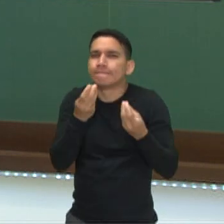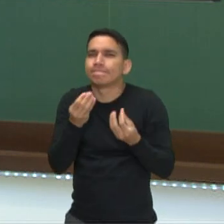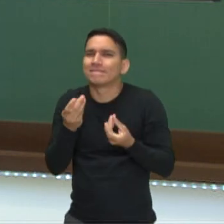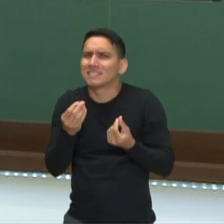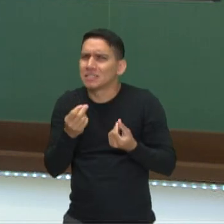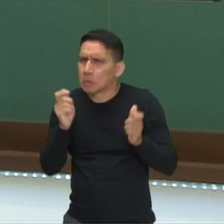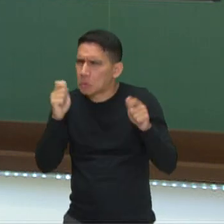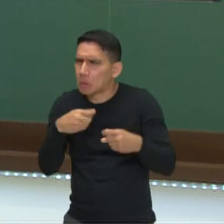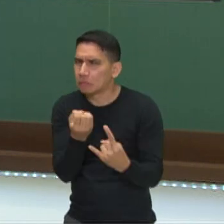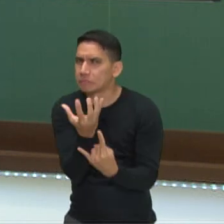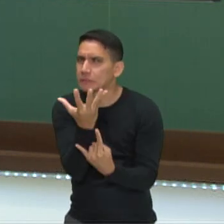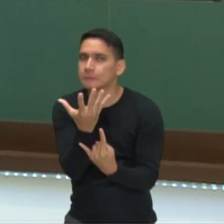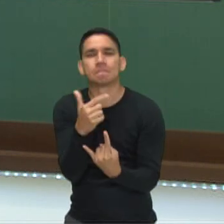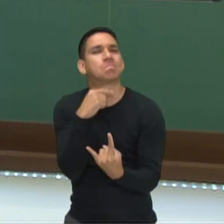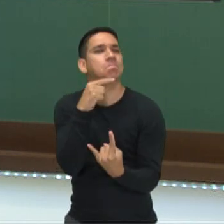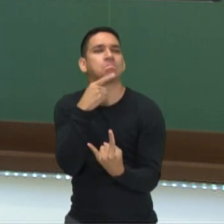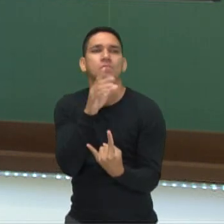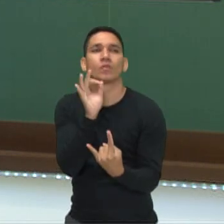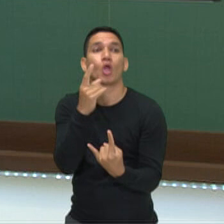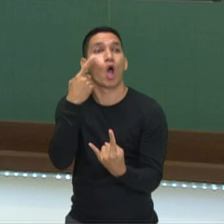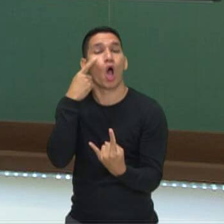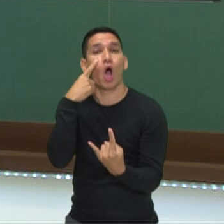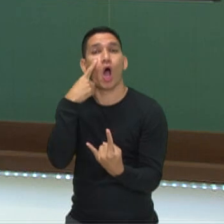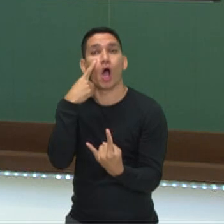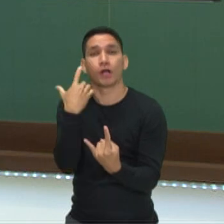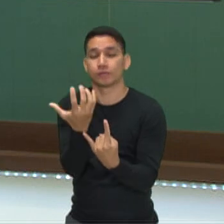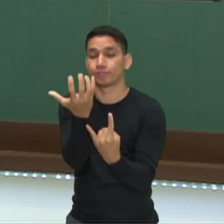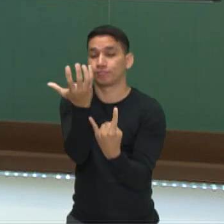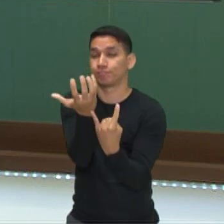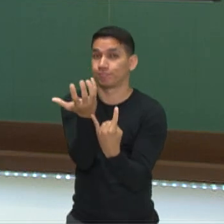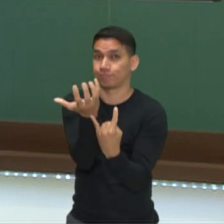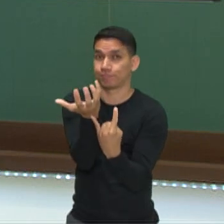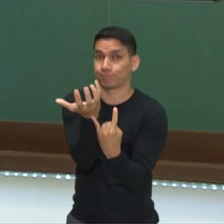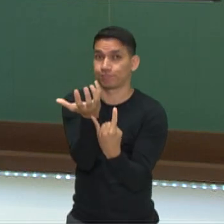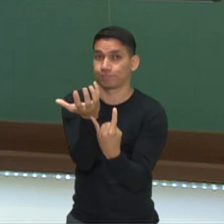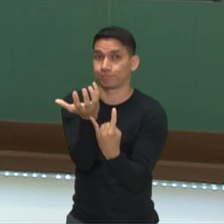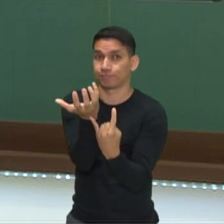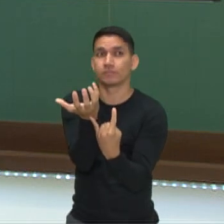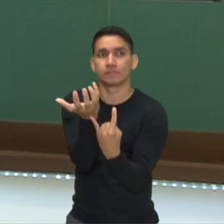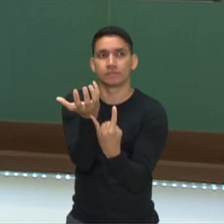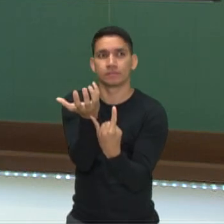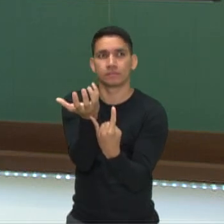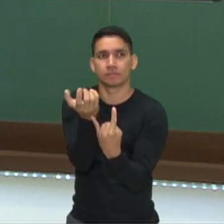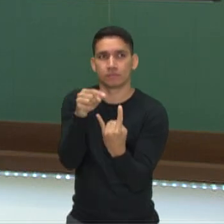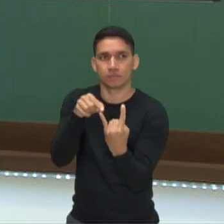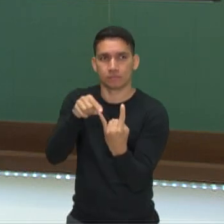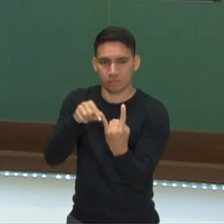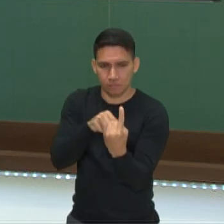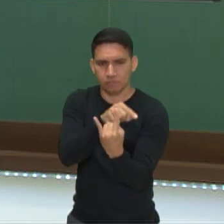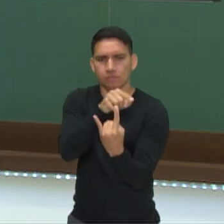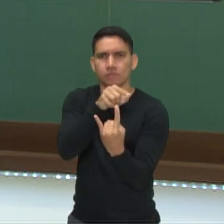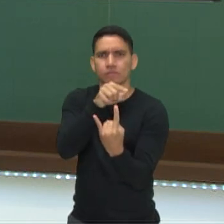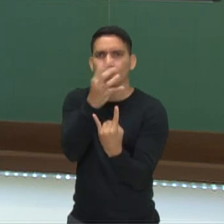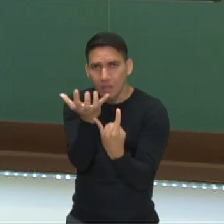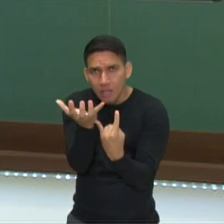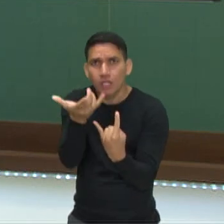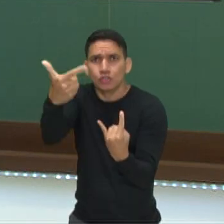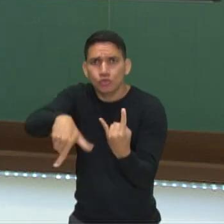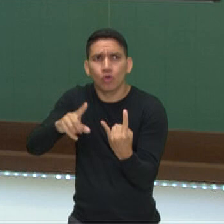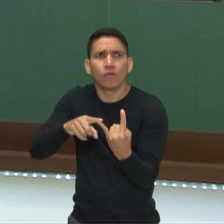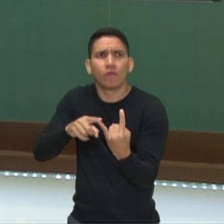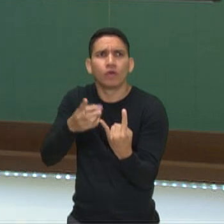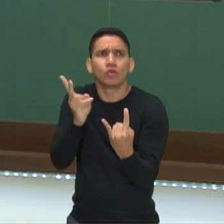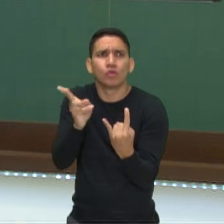será que acende? Não. Aqui tá ligado no negativo. E aqui tá ligado no negativo também.